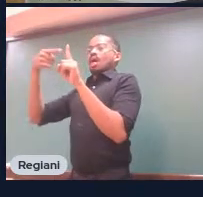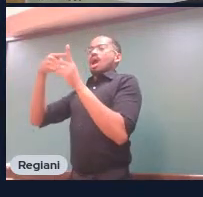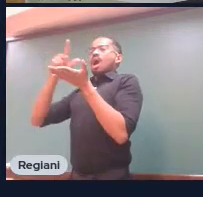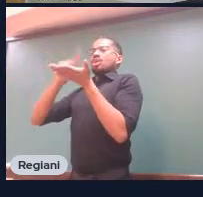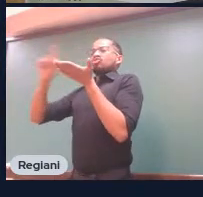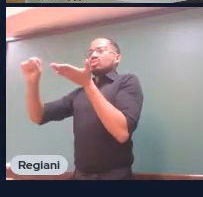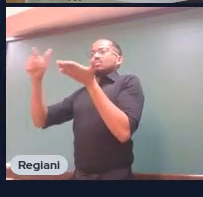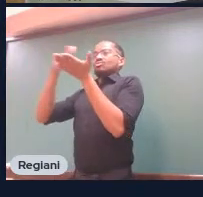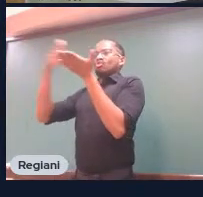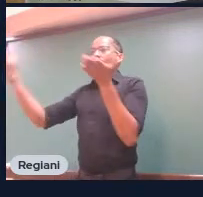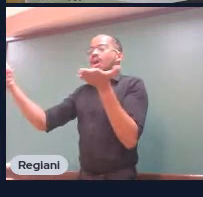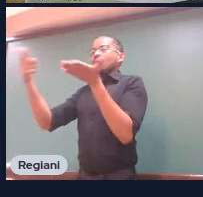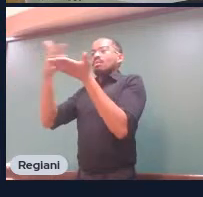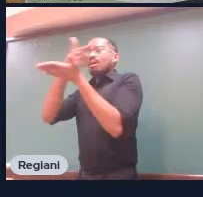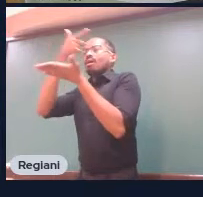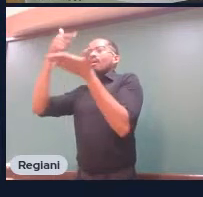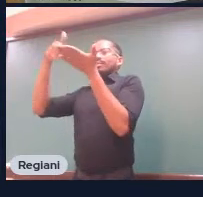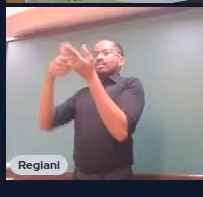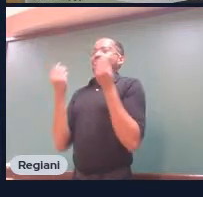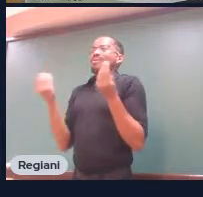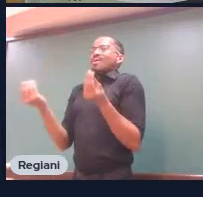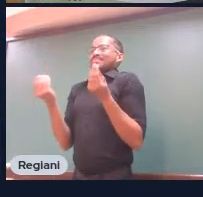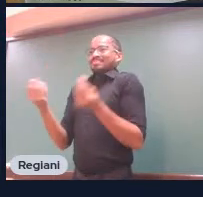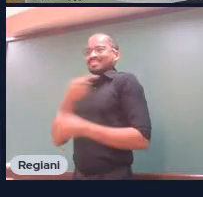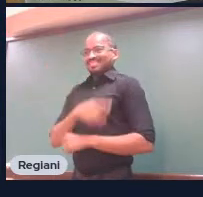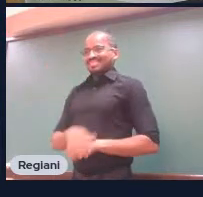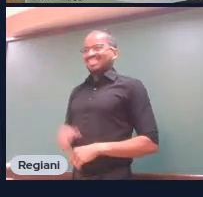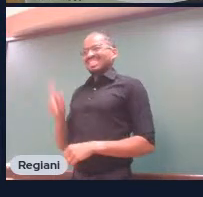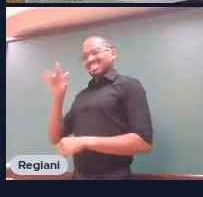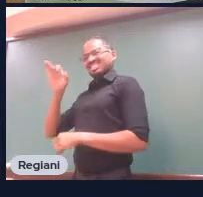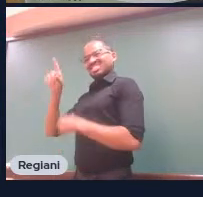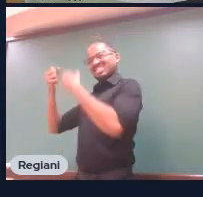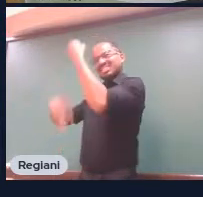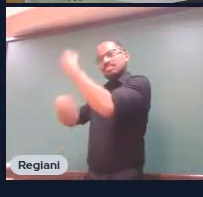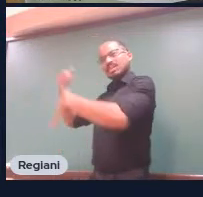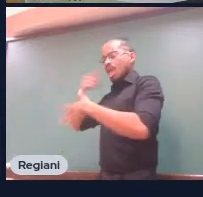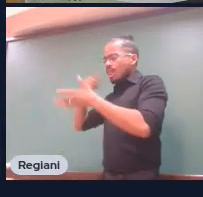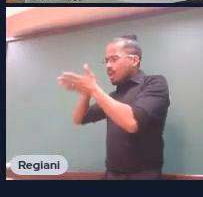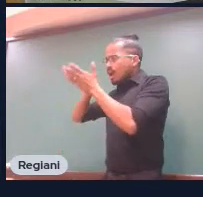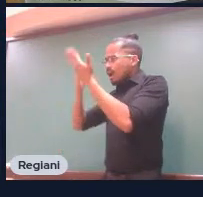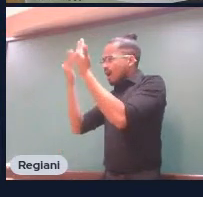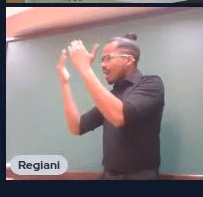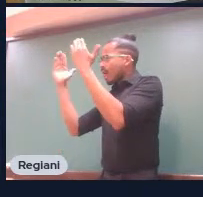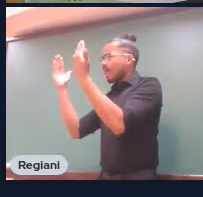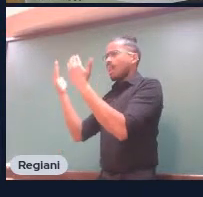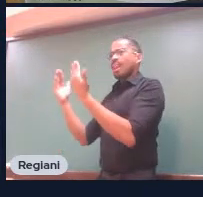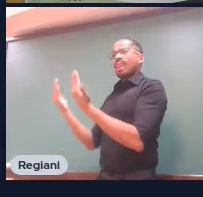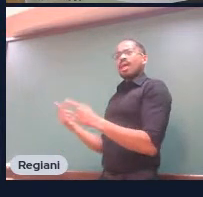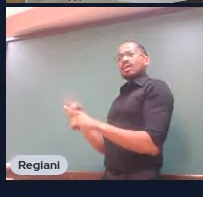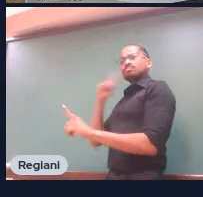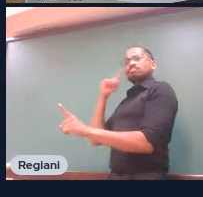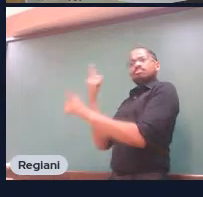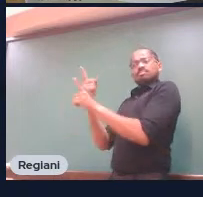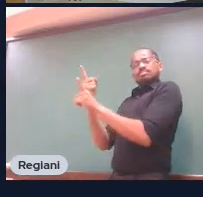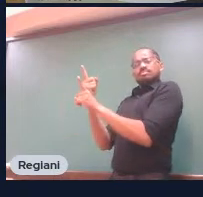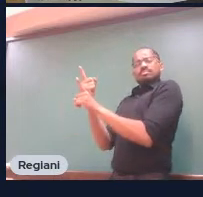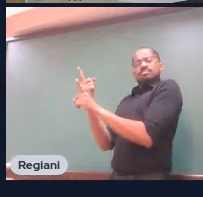desses journal. E o professor Gilles, ele fez uma pesquisa aí para